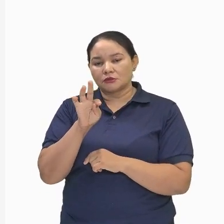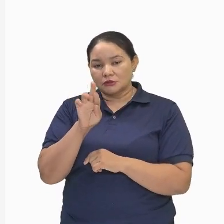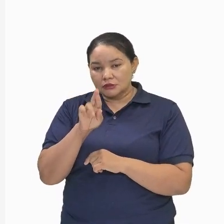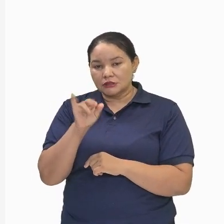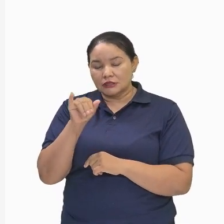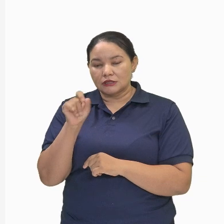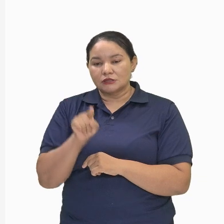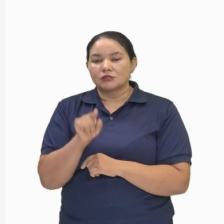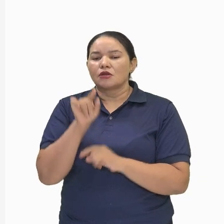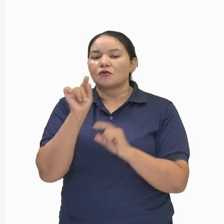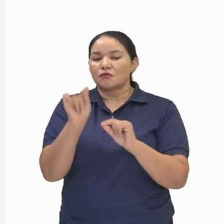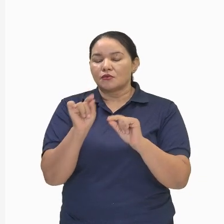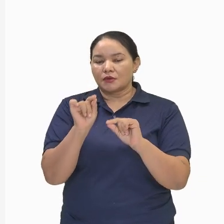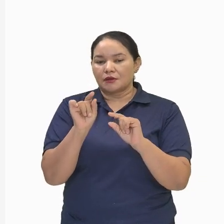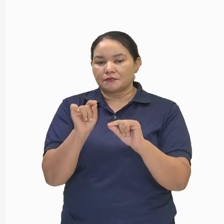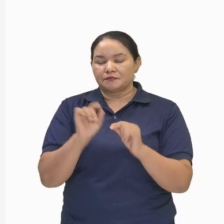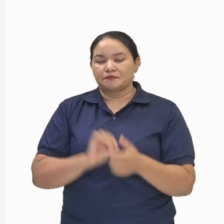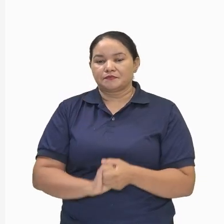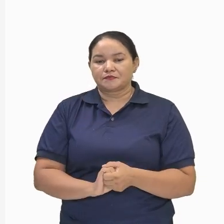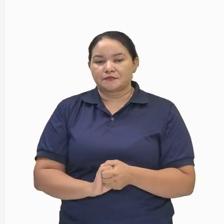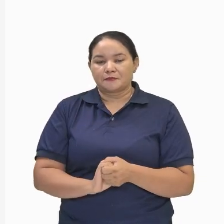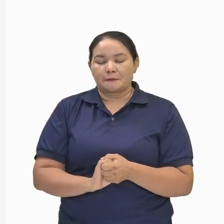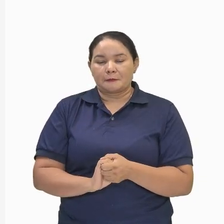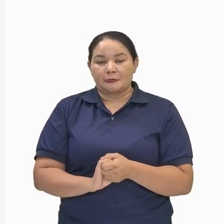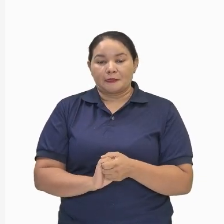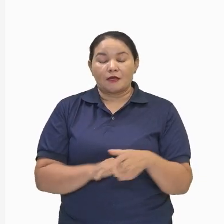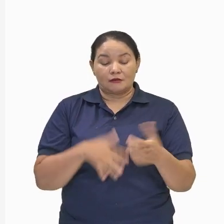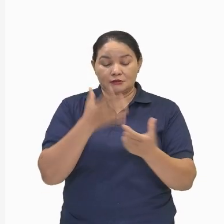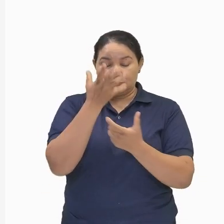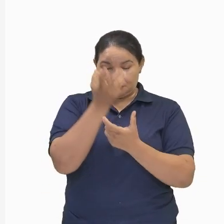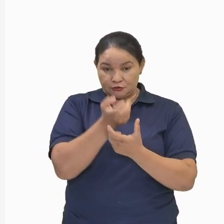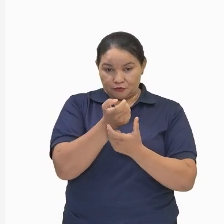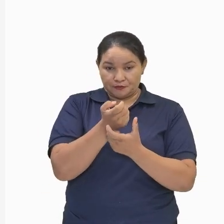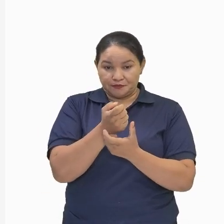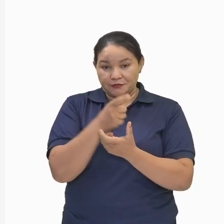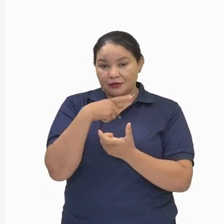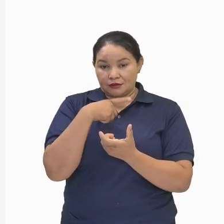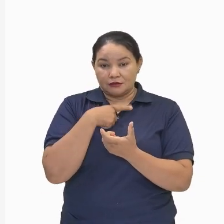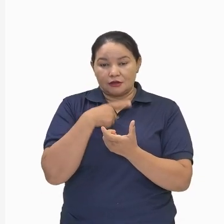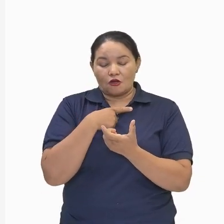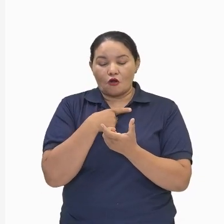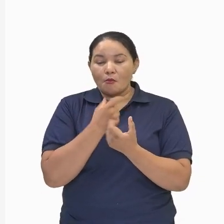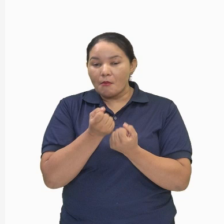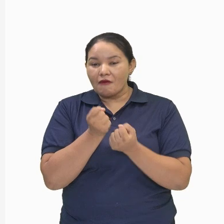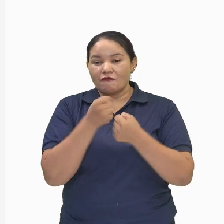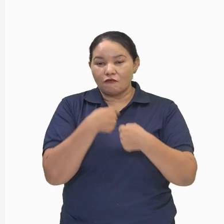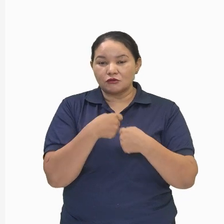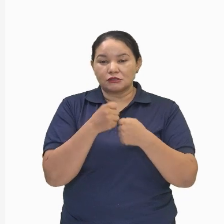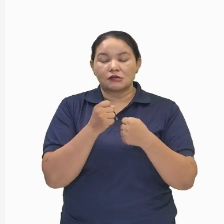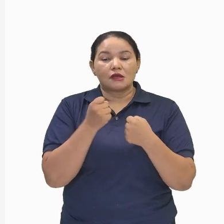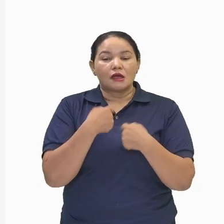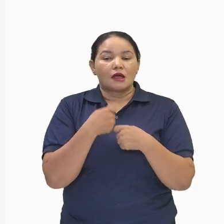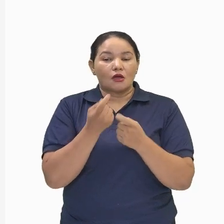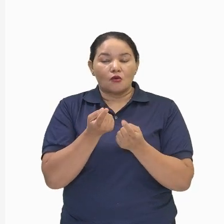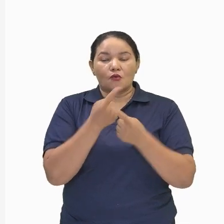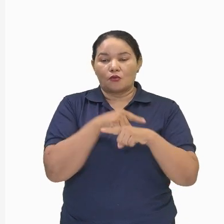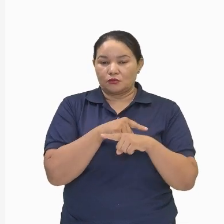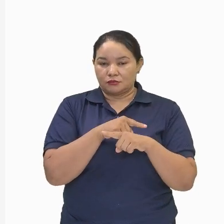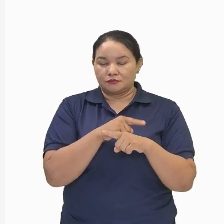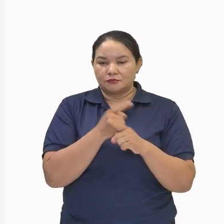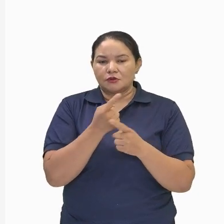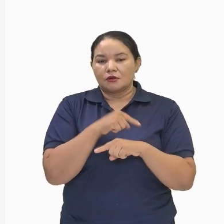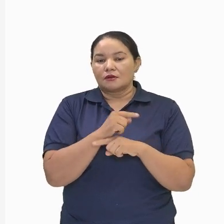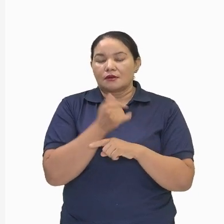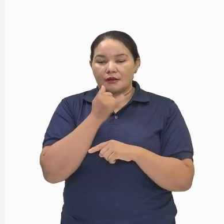o seguinte: os receptores possuem uma força contra-eletromotriz. Diferença de potencial elétrico